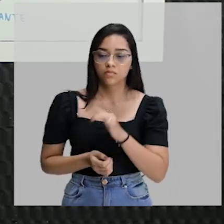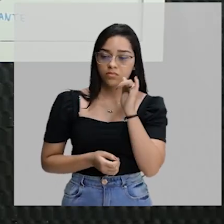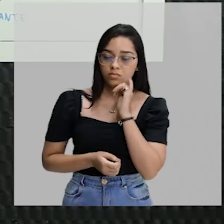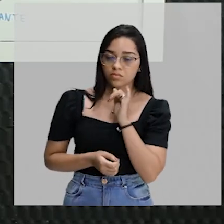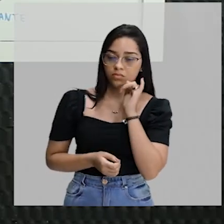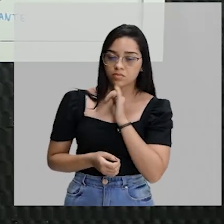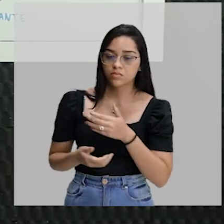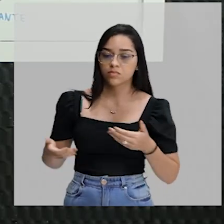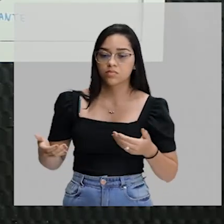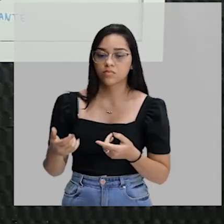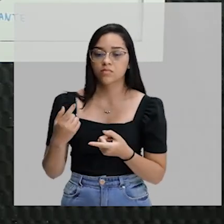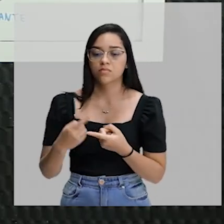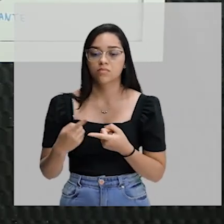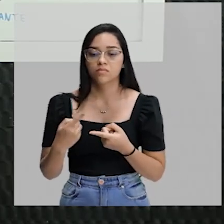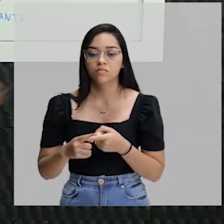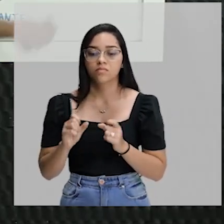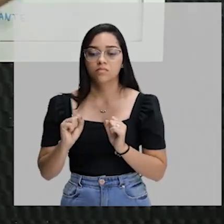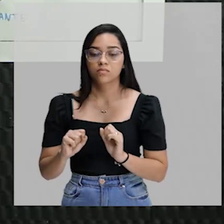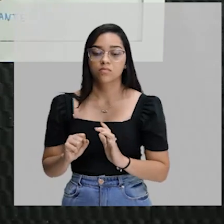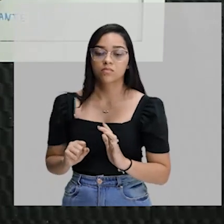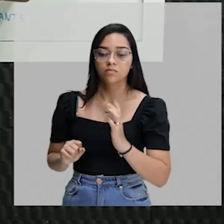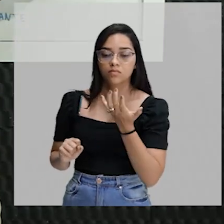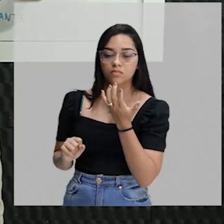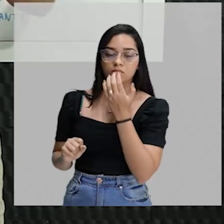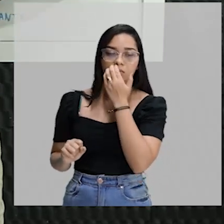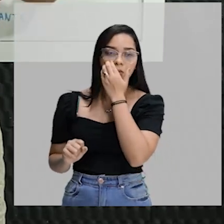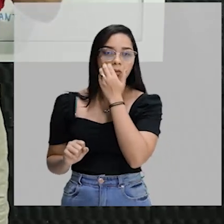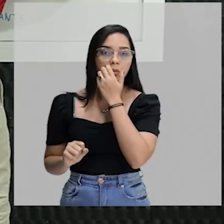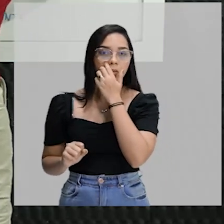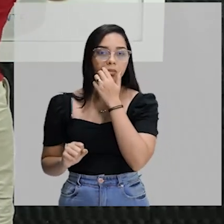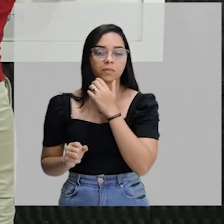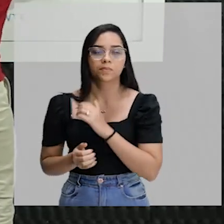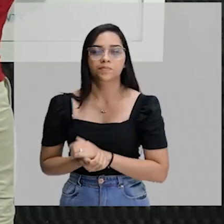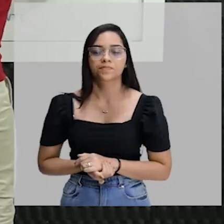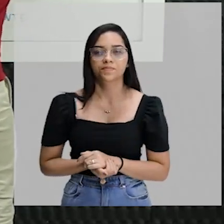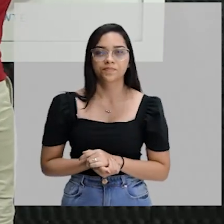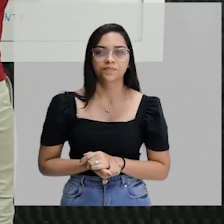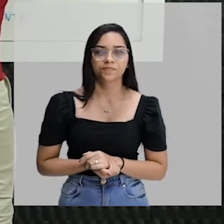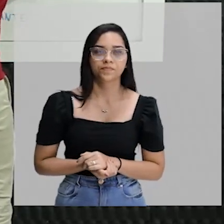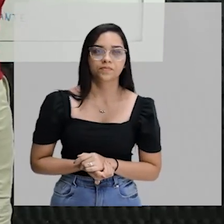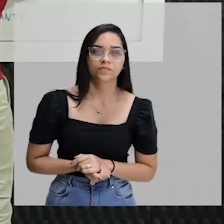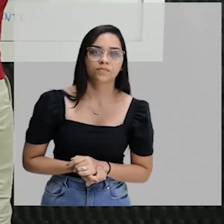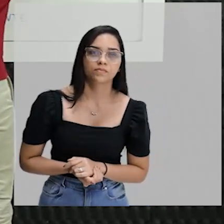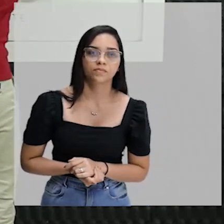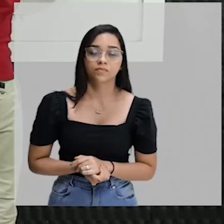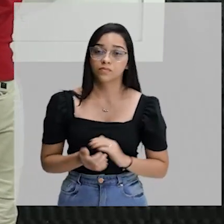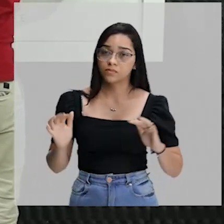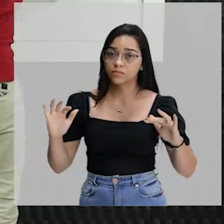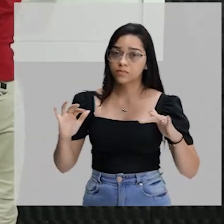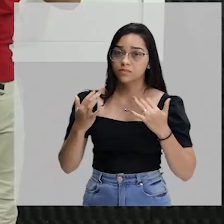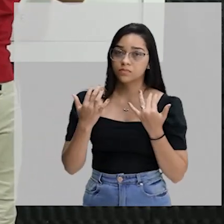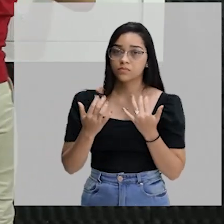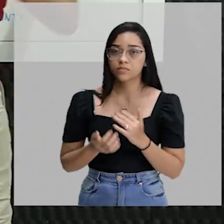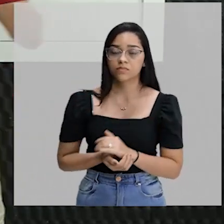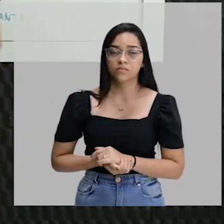para vocês, porque que isso aqui pode acontecer. Vou colocar nesse cantinho aqui, ó. Então, preste bem